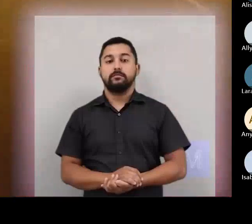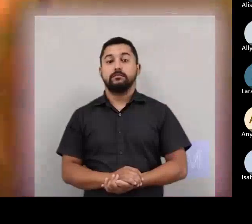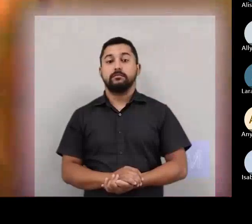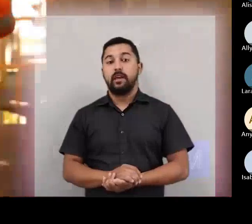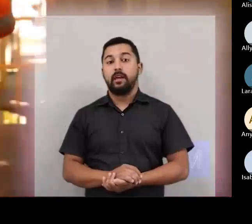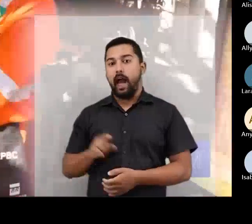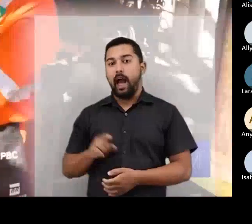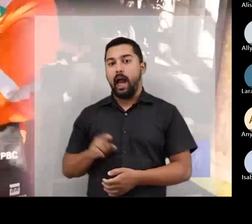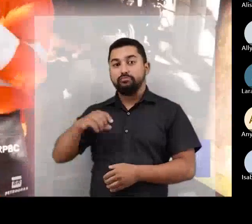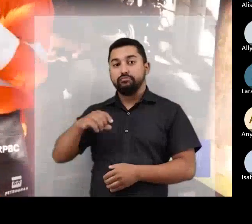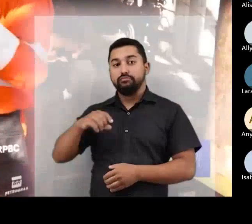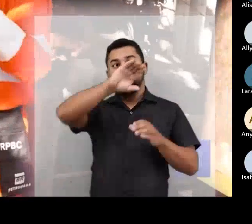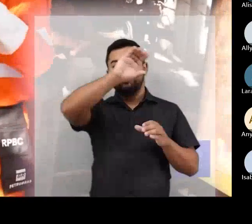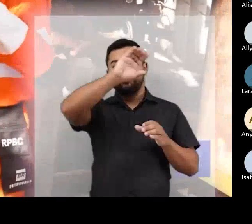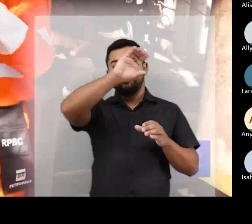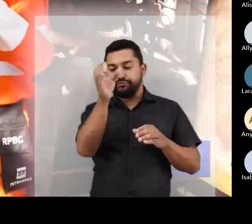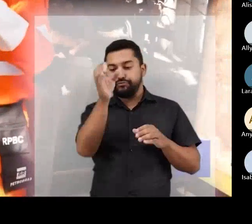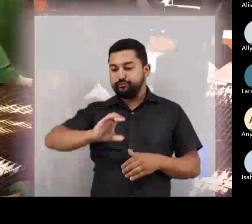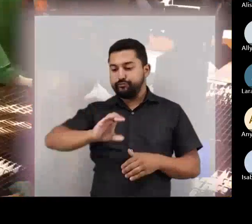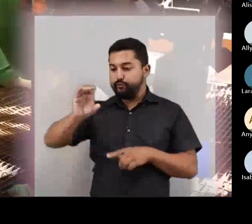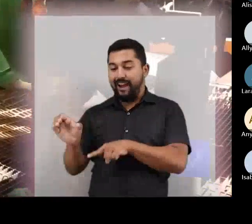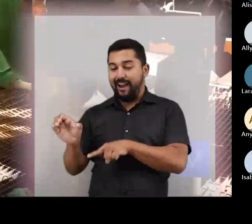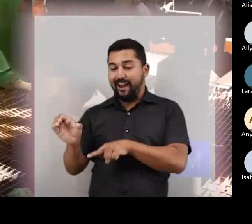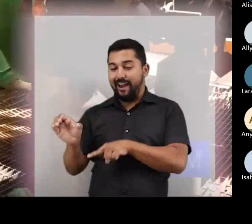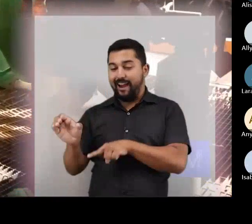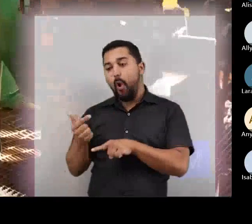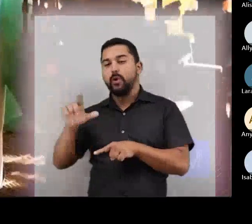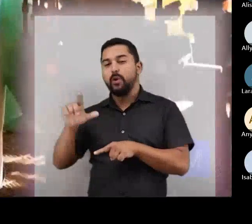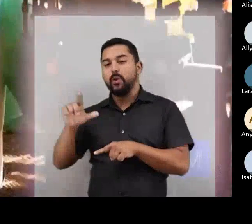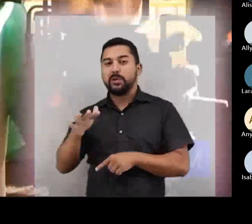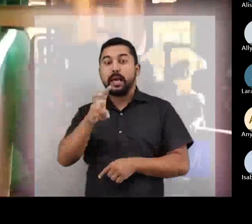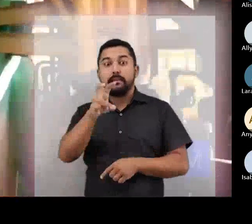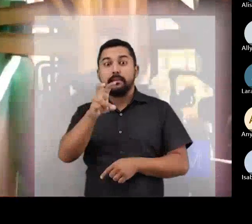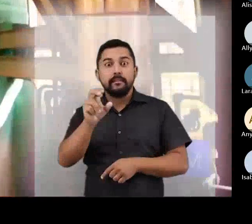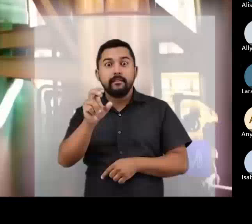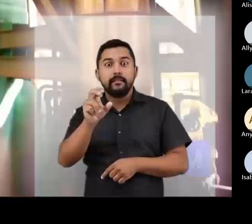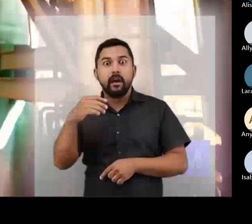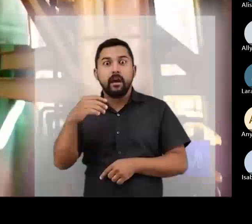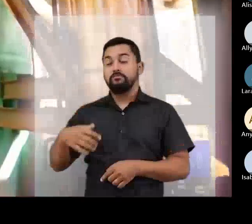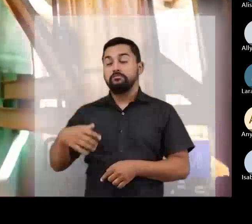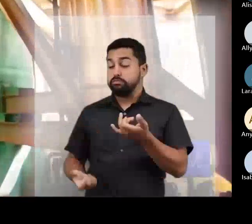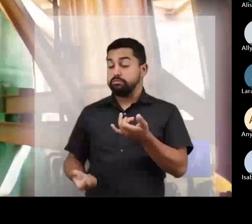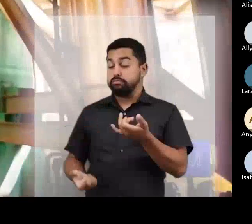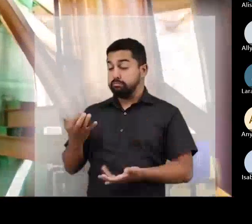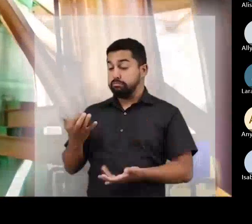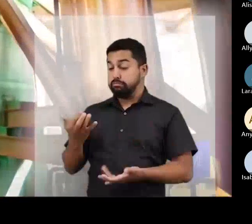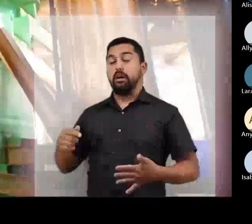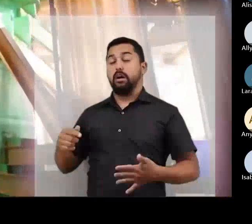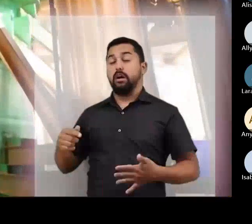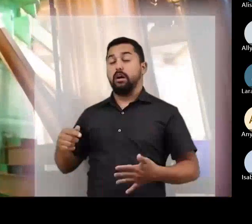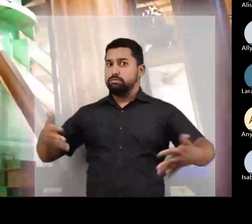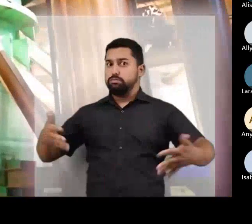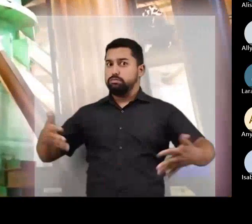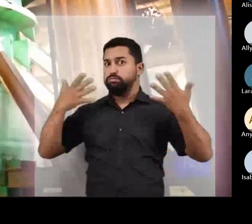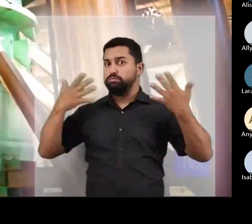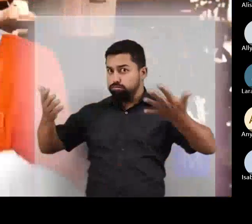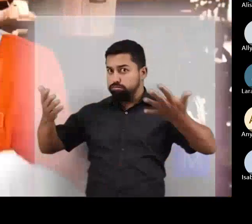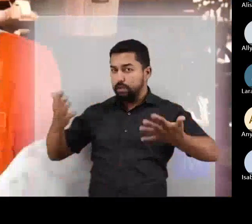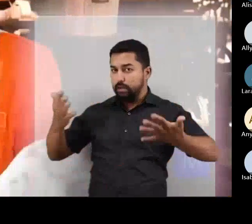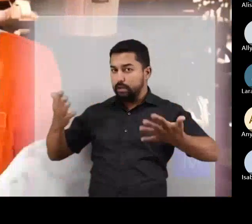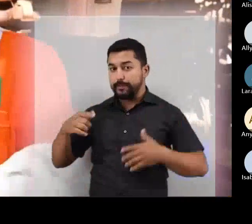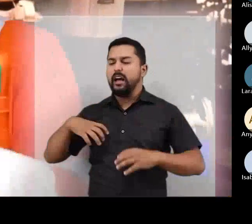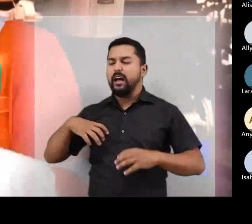O gasóleo vai entrar por esse duto com o catalisador e a reação vai acontecer a uns 500 graus Celsius. Vocês não têm noção de como tá quente aqui.